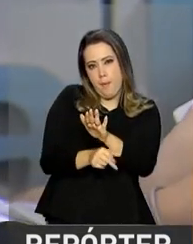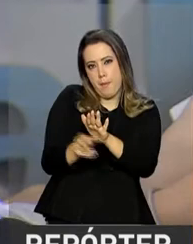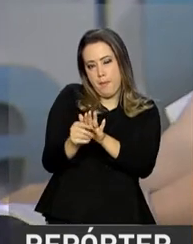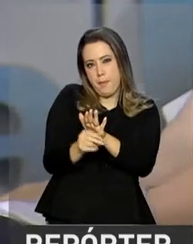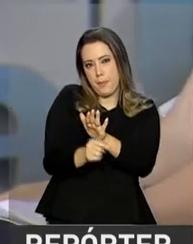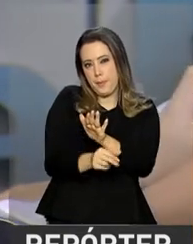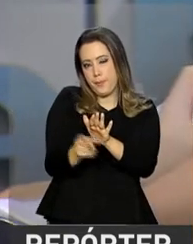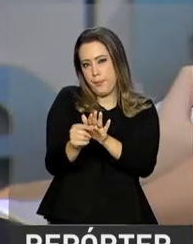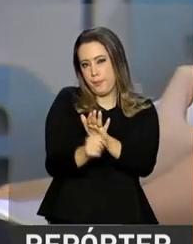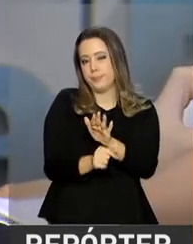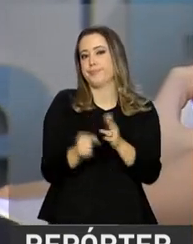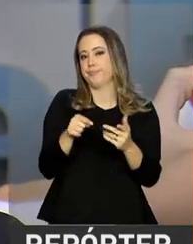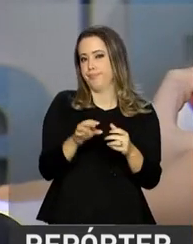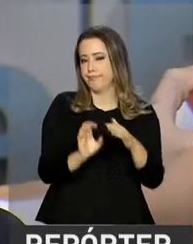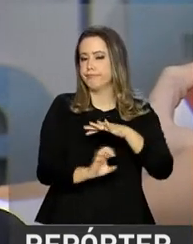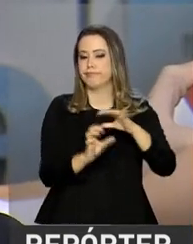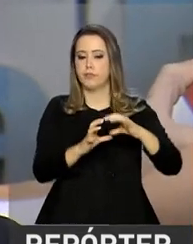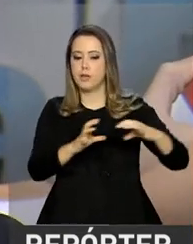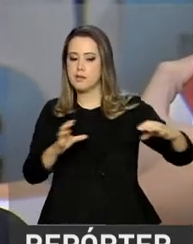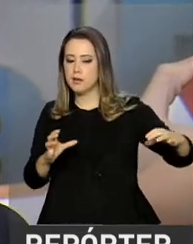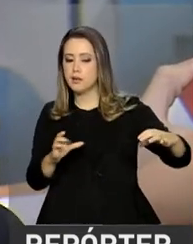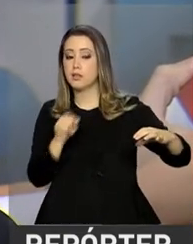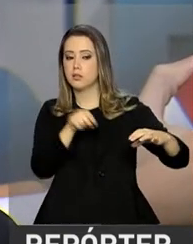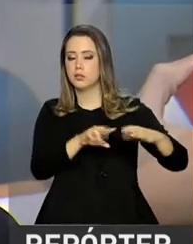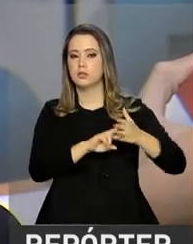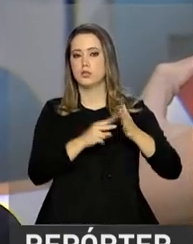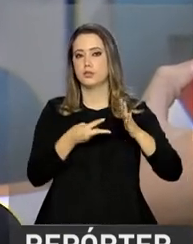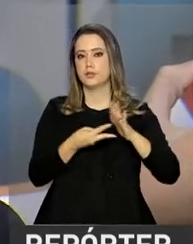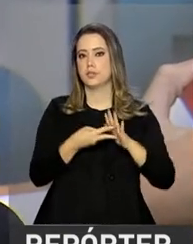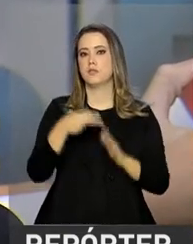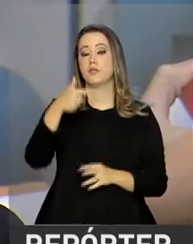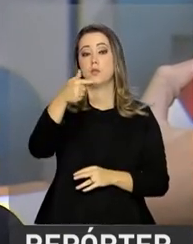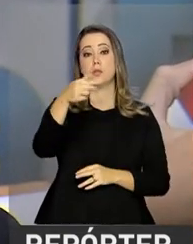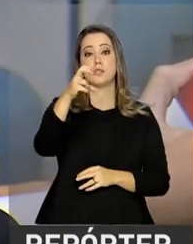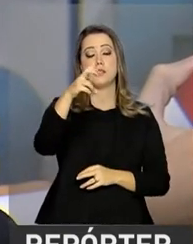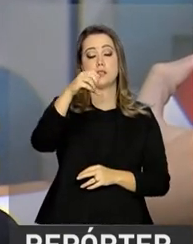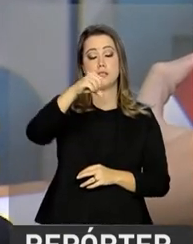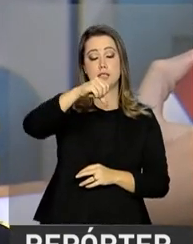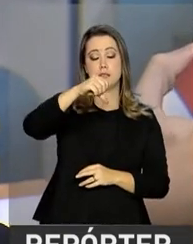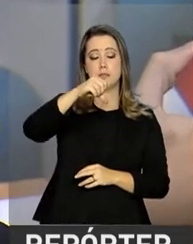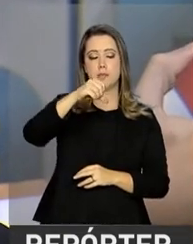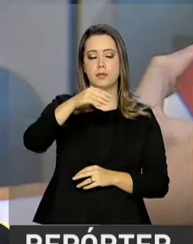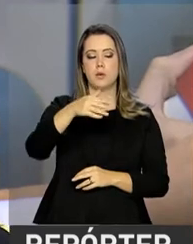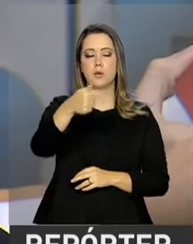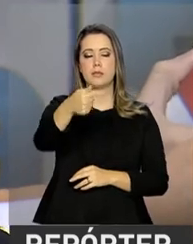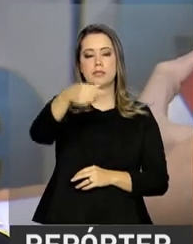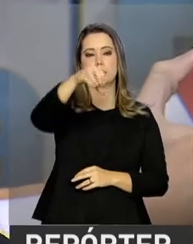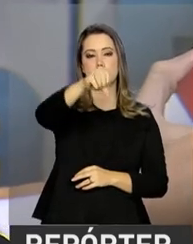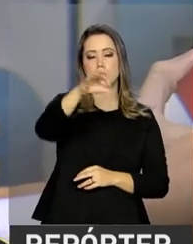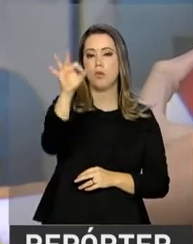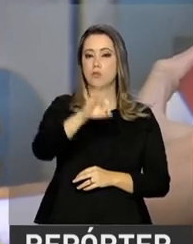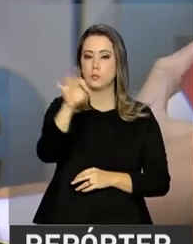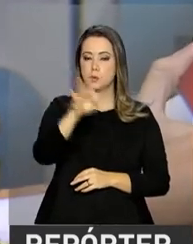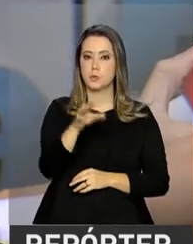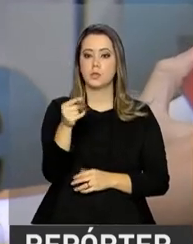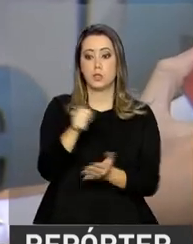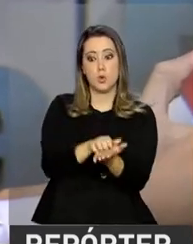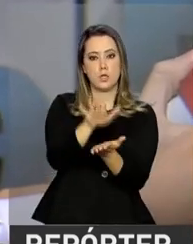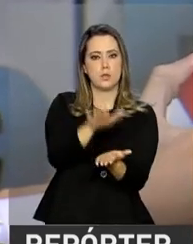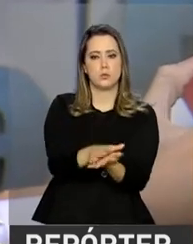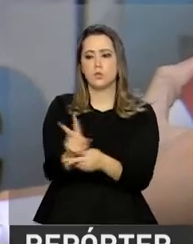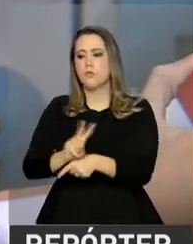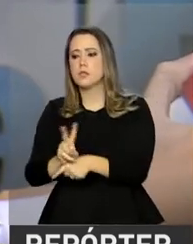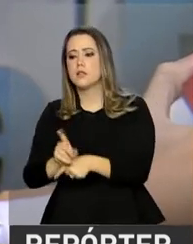grande que tem maior capacidade contributiva eles representaram 79 por cento das autuações da receita esses mesmos contribuintes eles